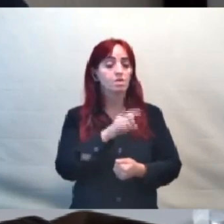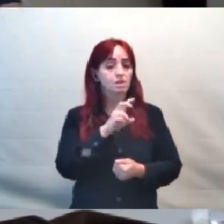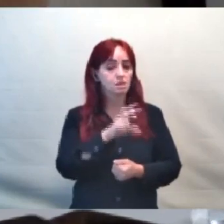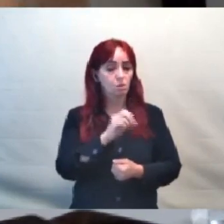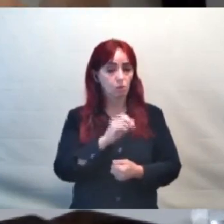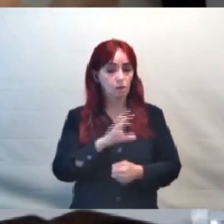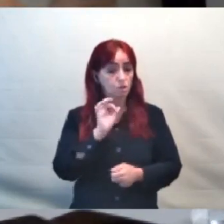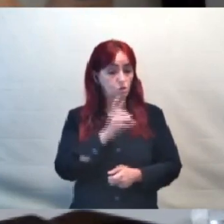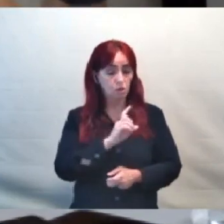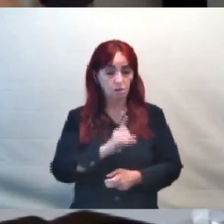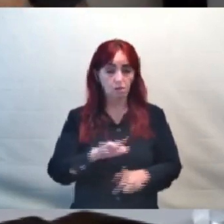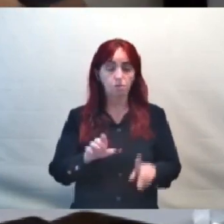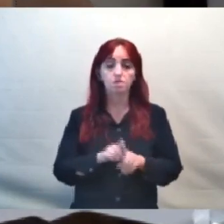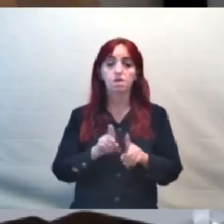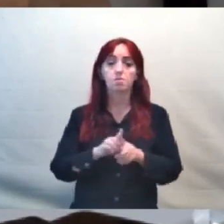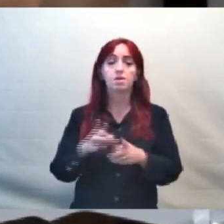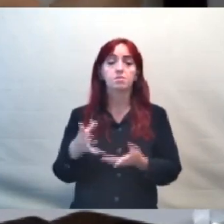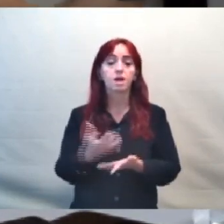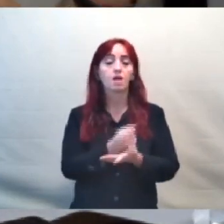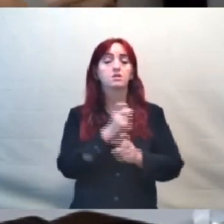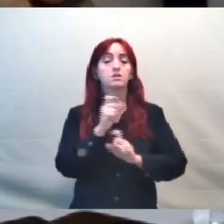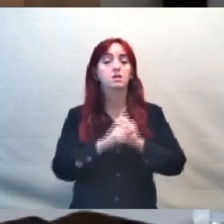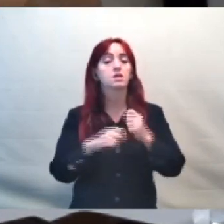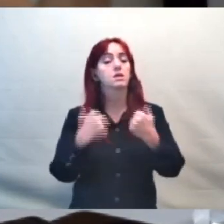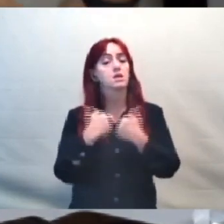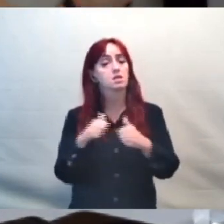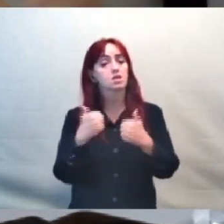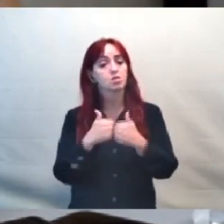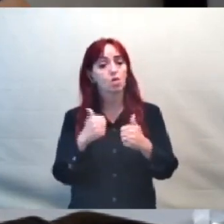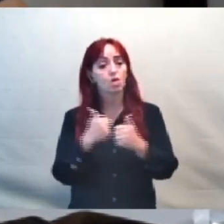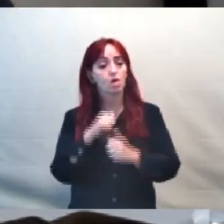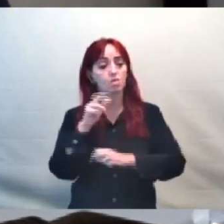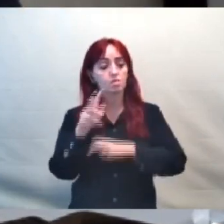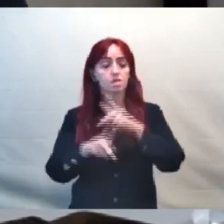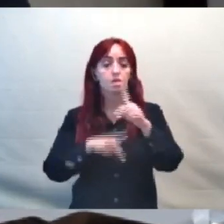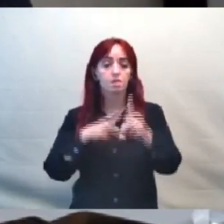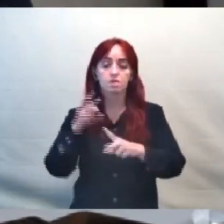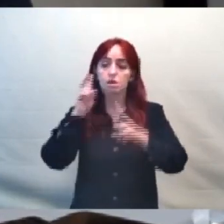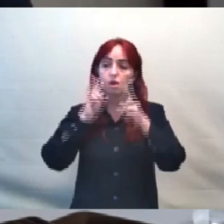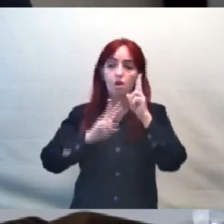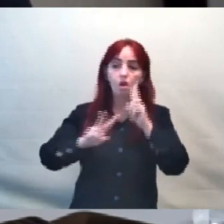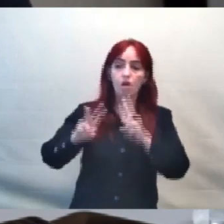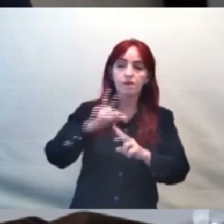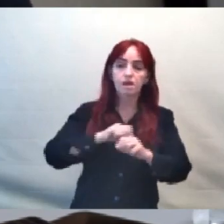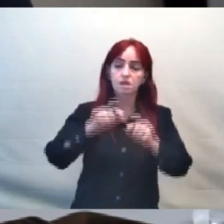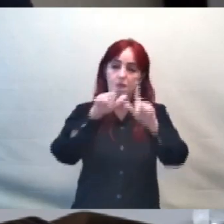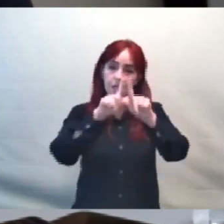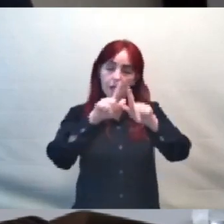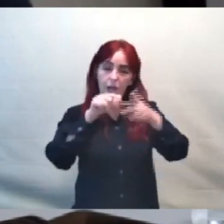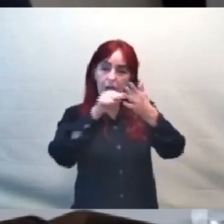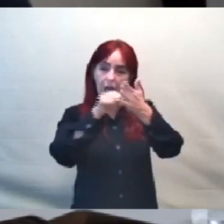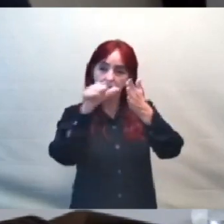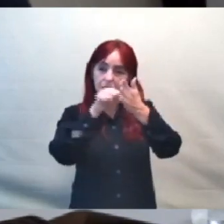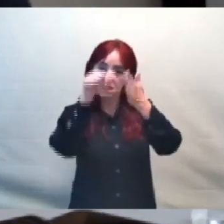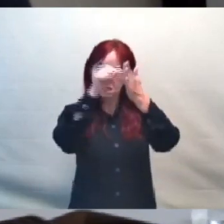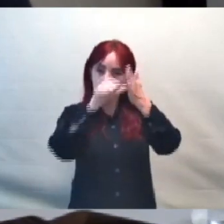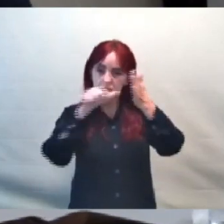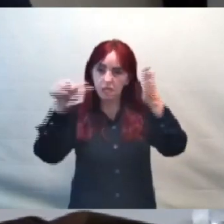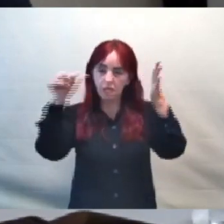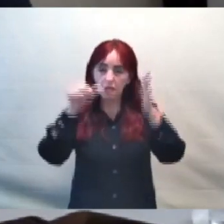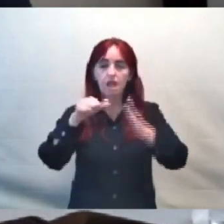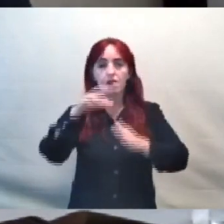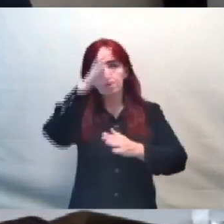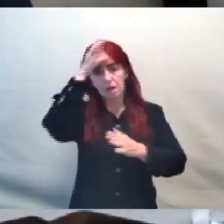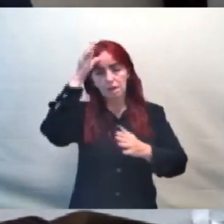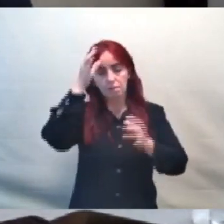adquirir esses ônibus que as pessoas veem com adesivos, né, e a Câmara tem divulgado, nós estamos batendo quase